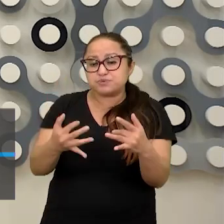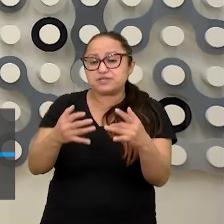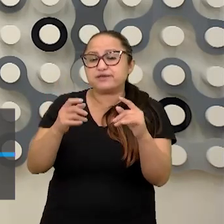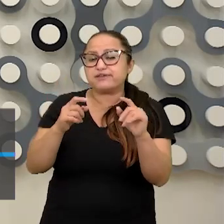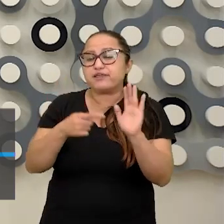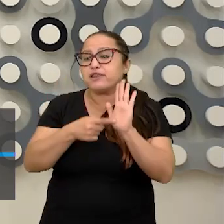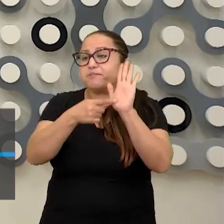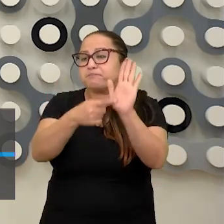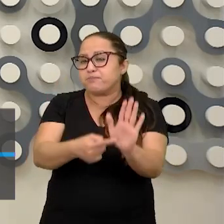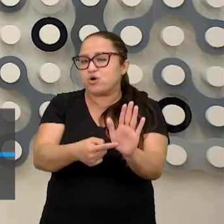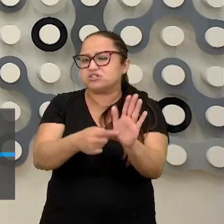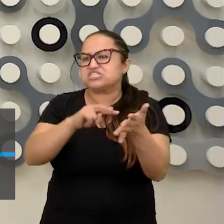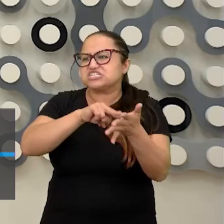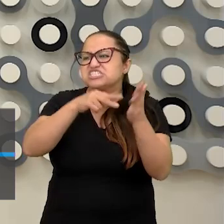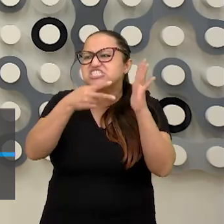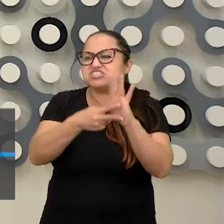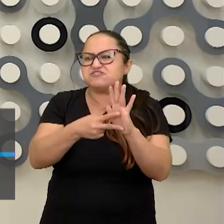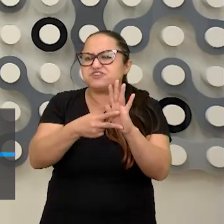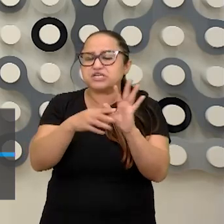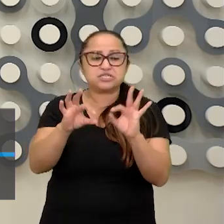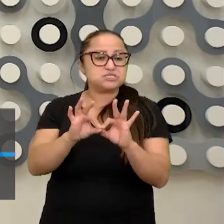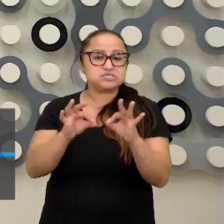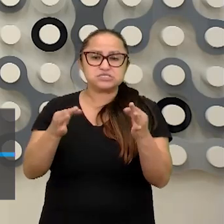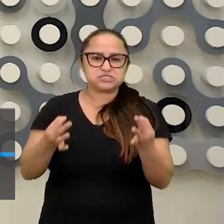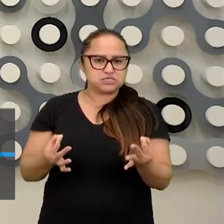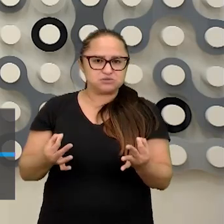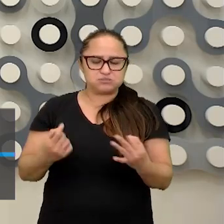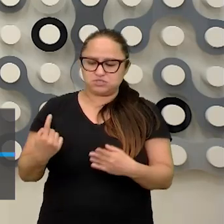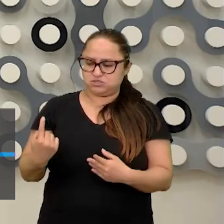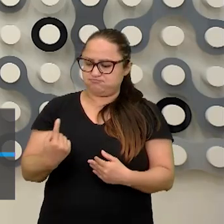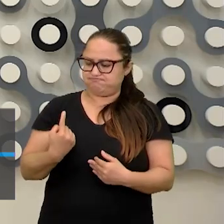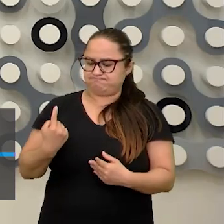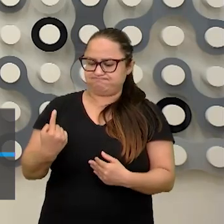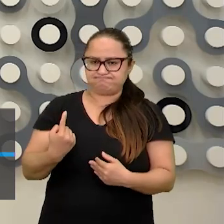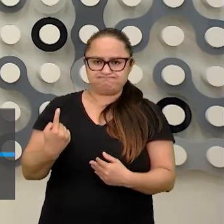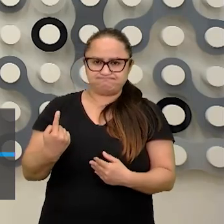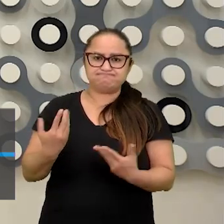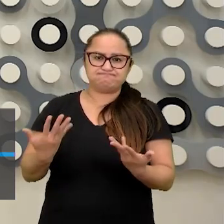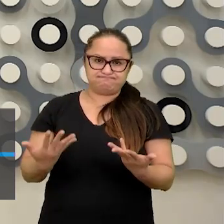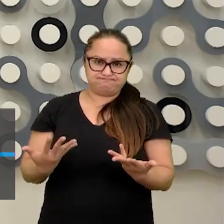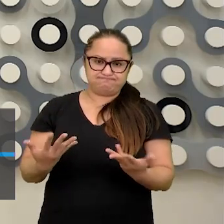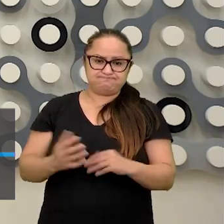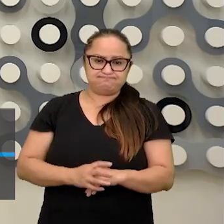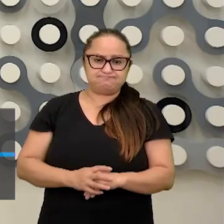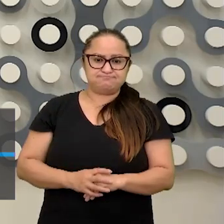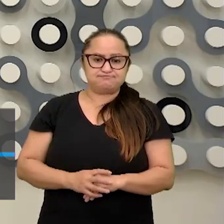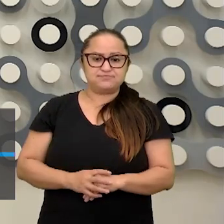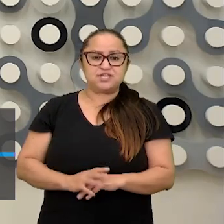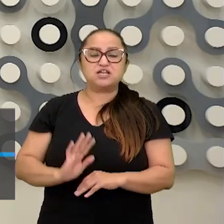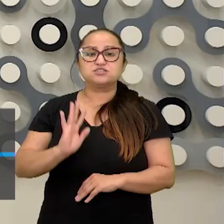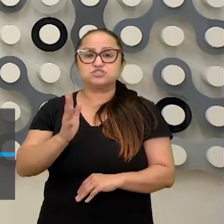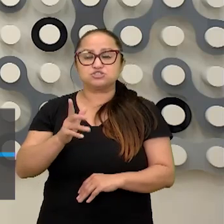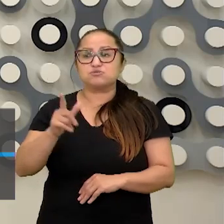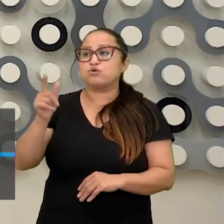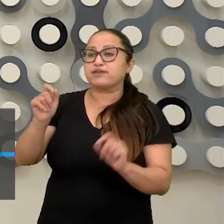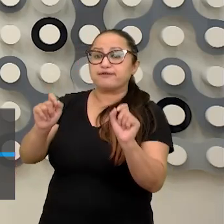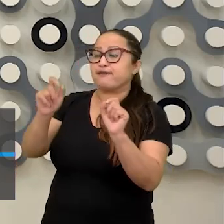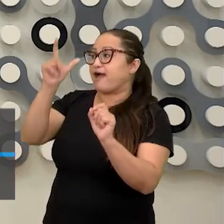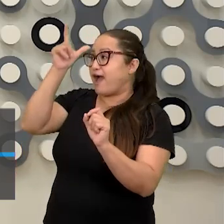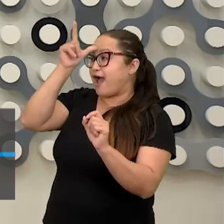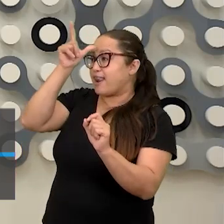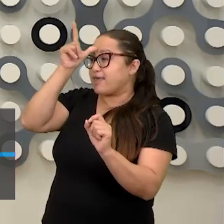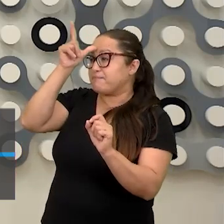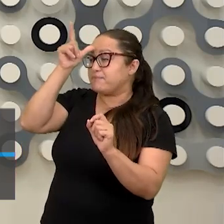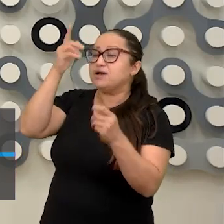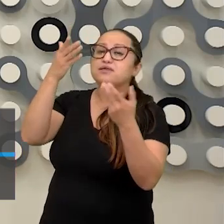denota uma ideia de singularidade, né, de individualidade. E é isso, e a Alemanha justamente ela se